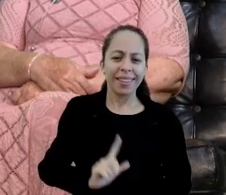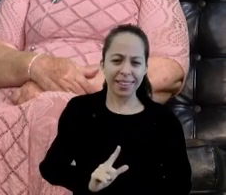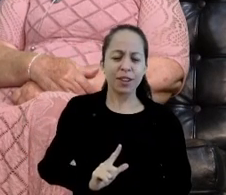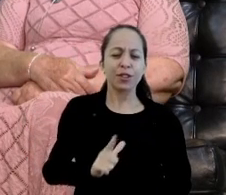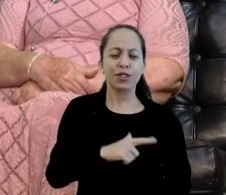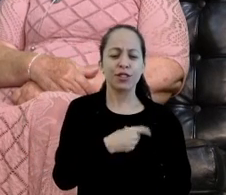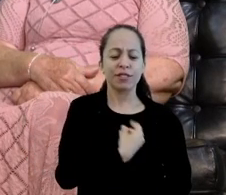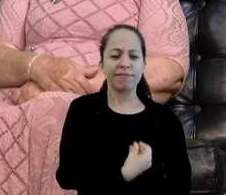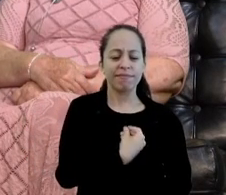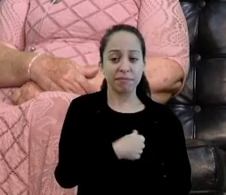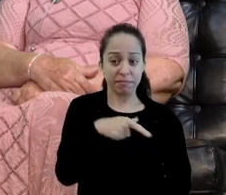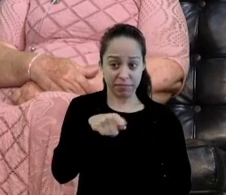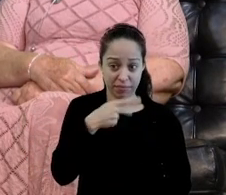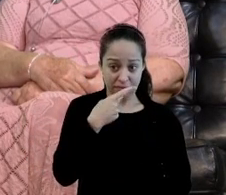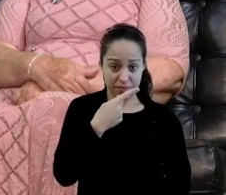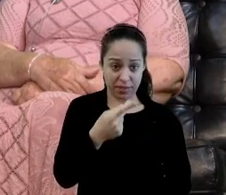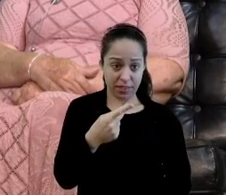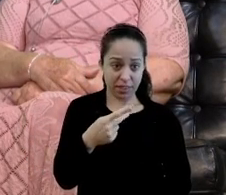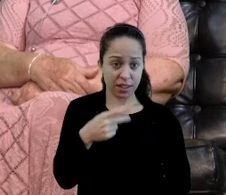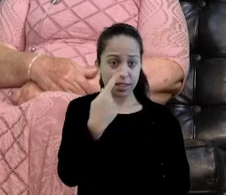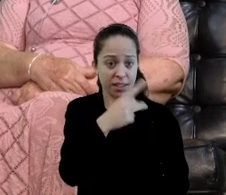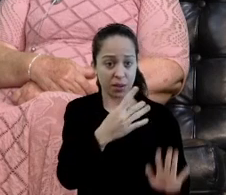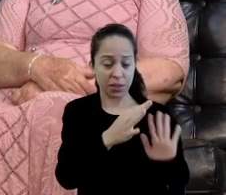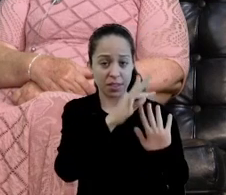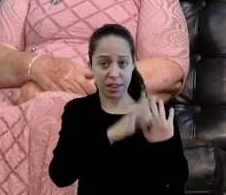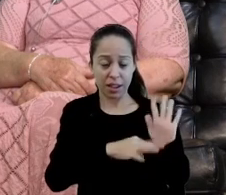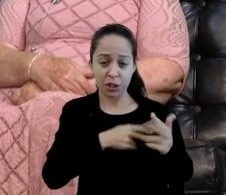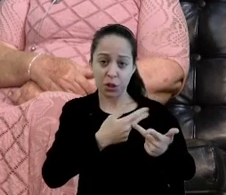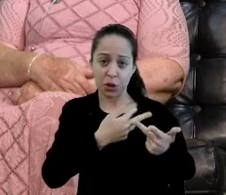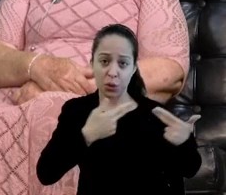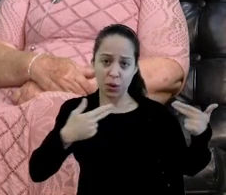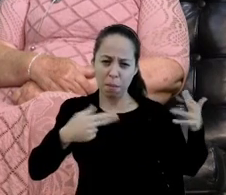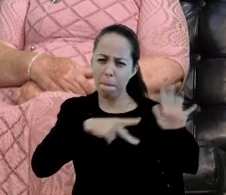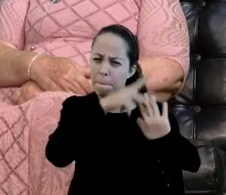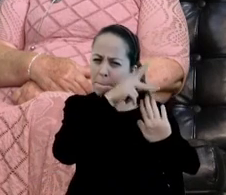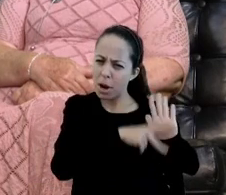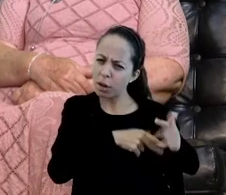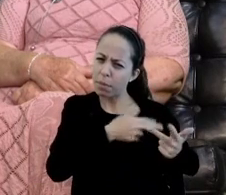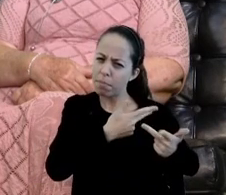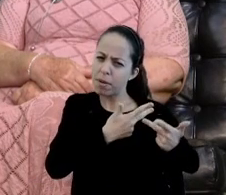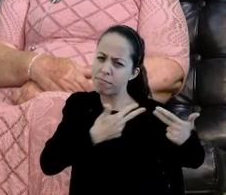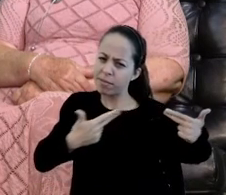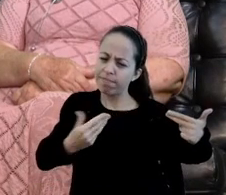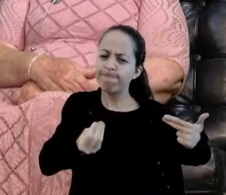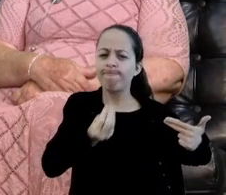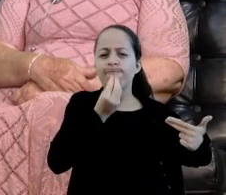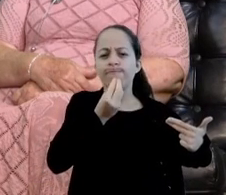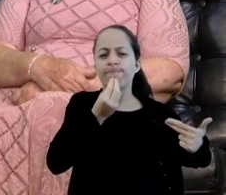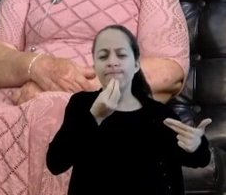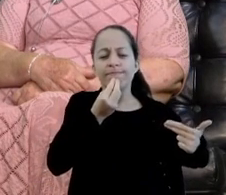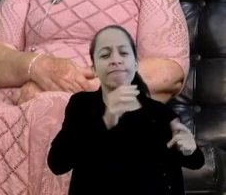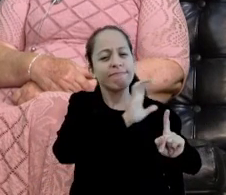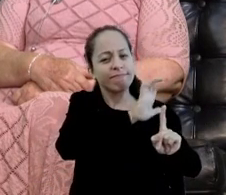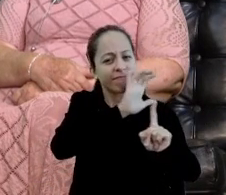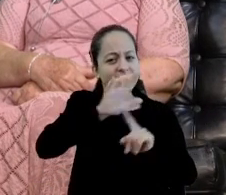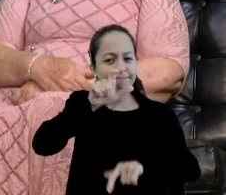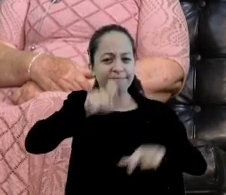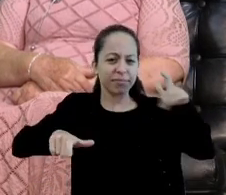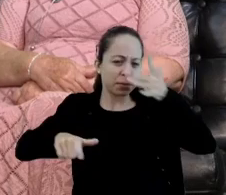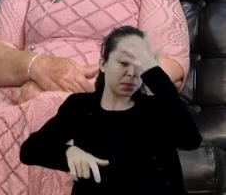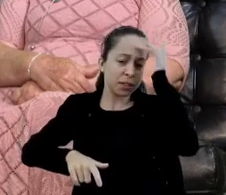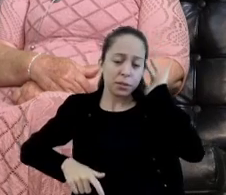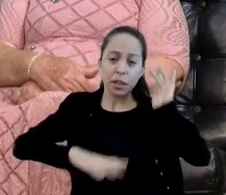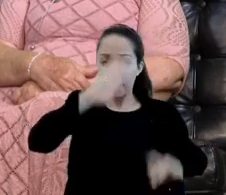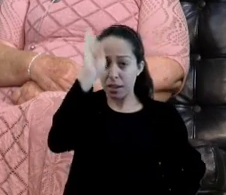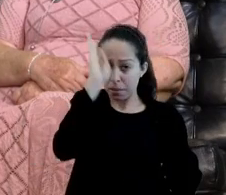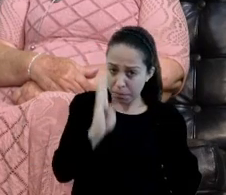suas palavras, os seus textos, as suas obras, os seus projetos inspirem muitas pessoas, porque o Brasil acho que precisa